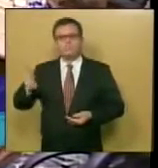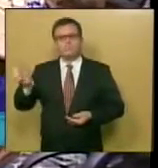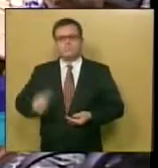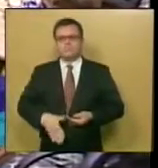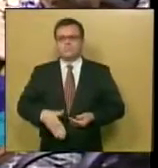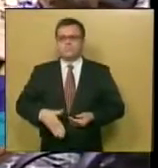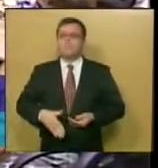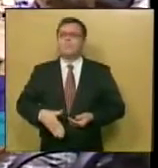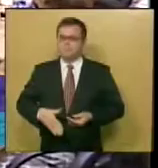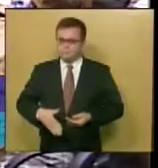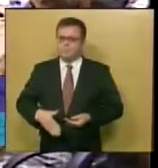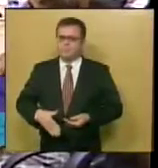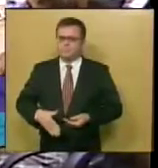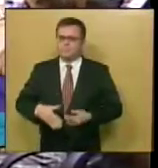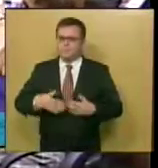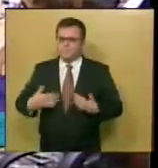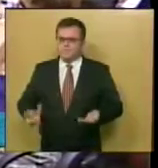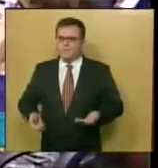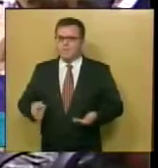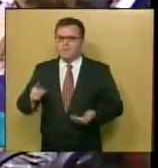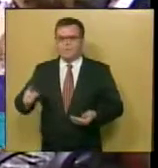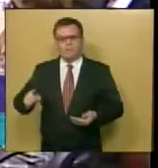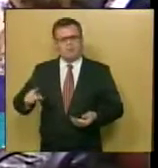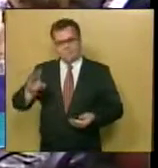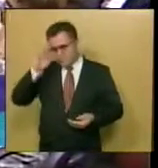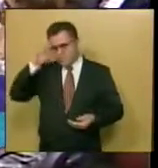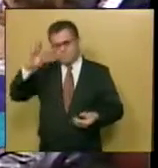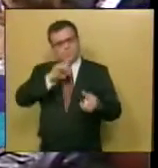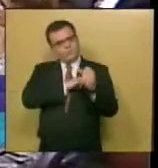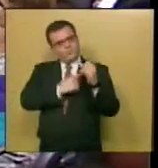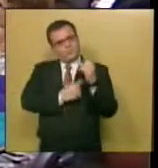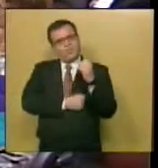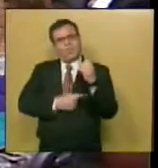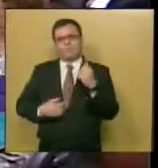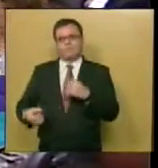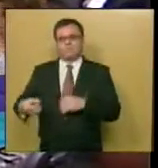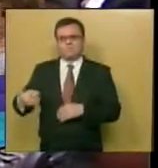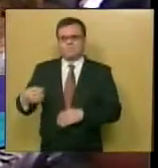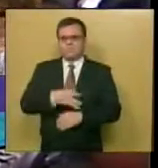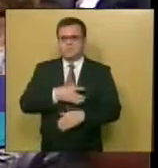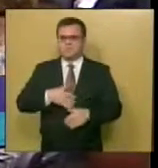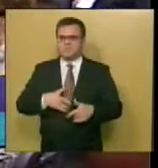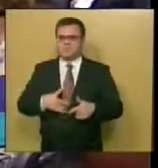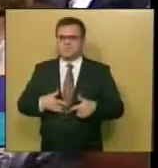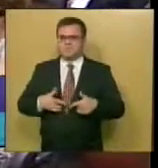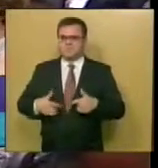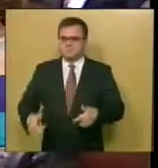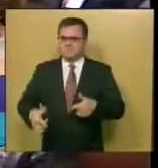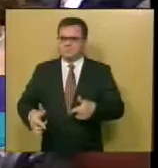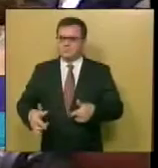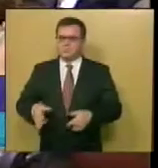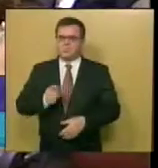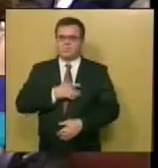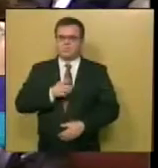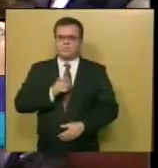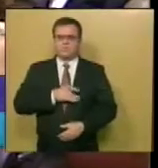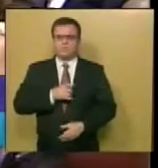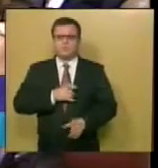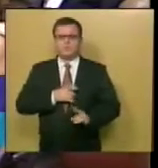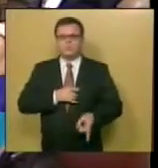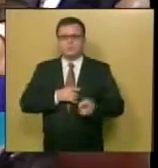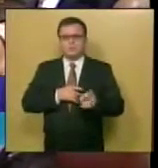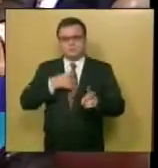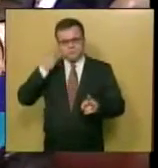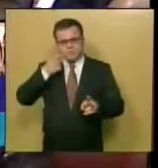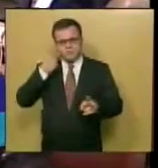forte, mais dinâmico, mais moderno, mais destemido e mais empreendedor político